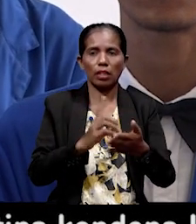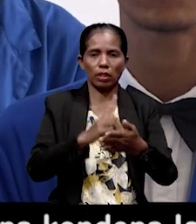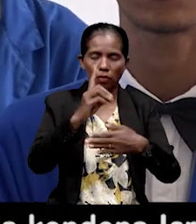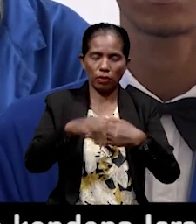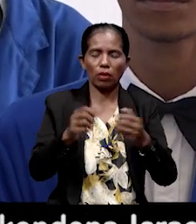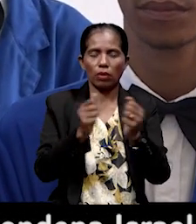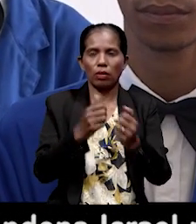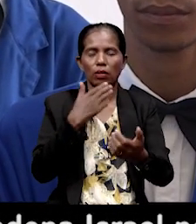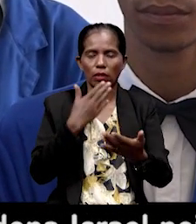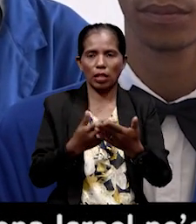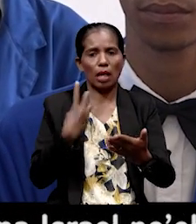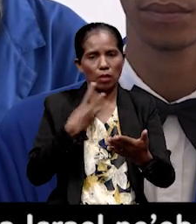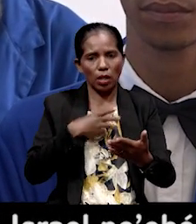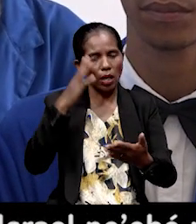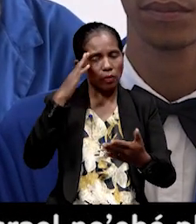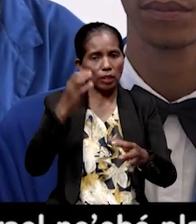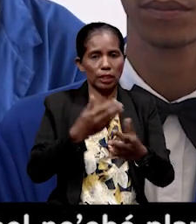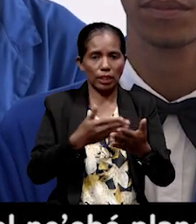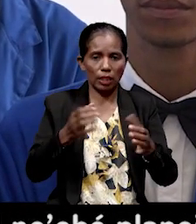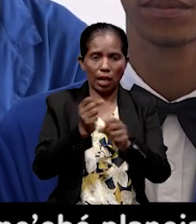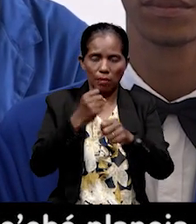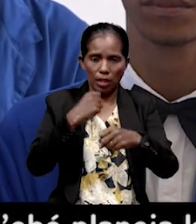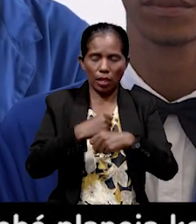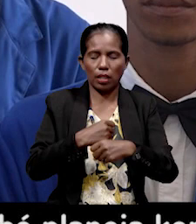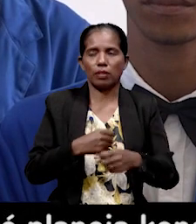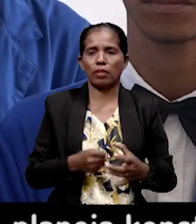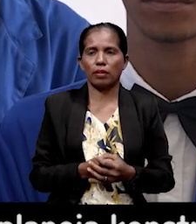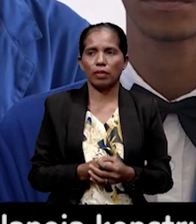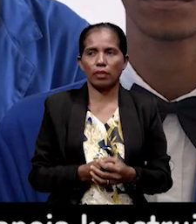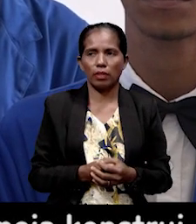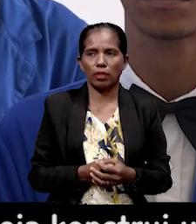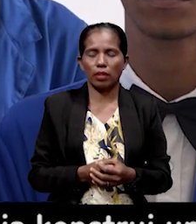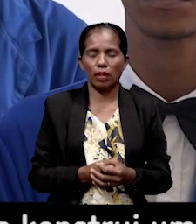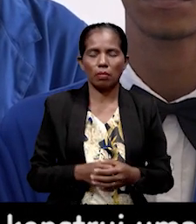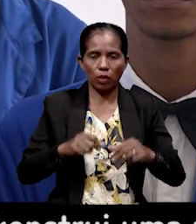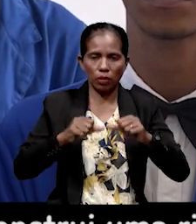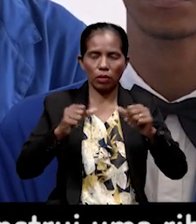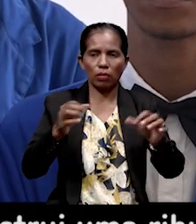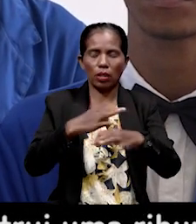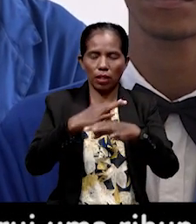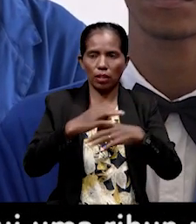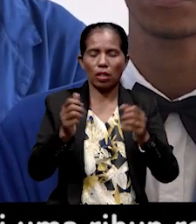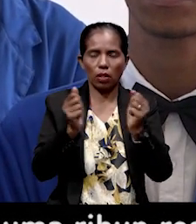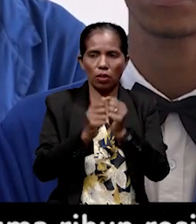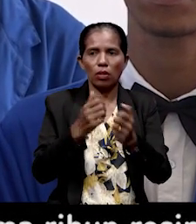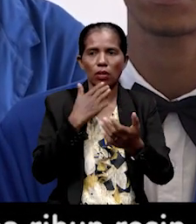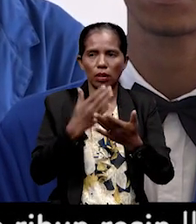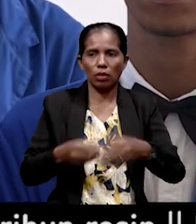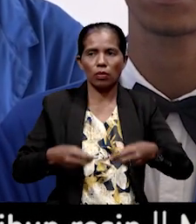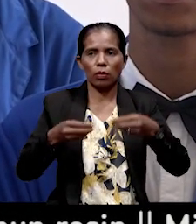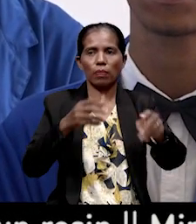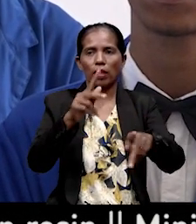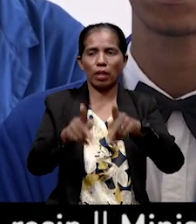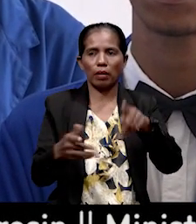ingkata makina nebe makambi halona ami bele continua hal dia hal didia. Depois ami foba komunidade